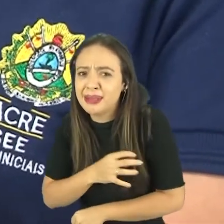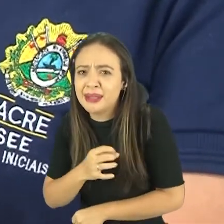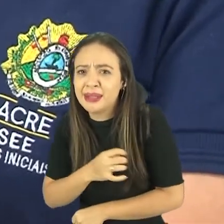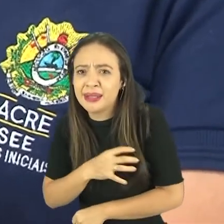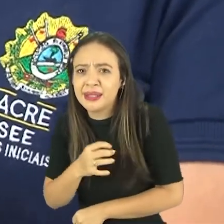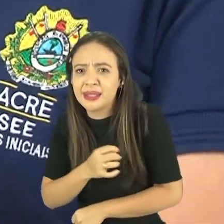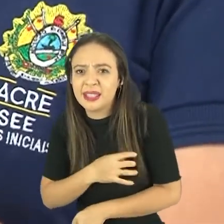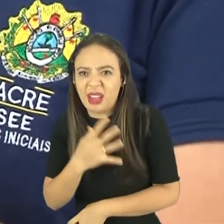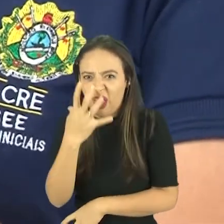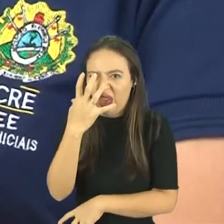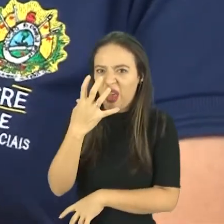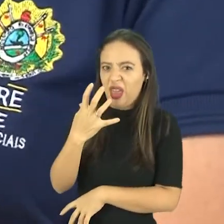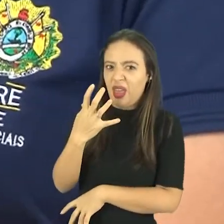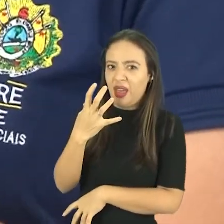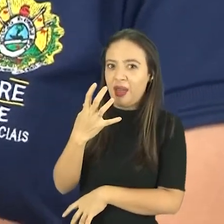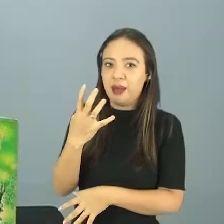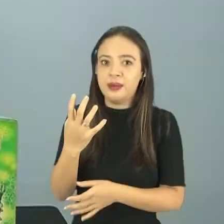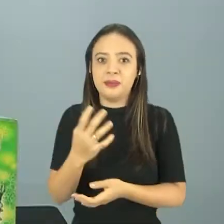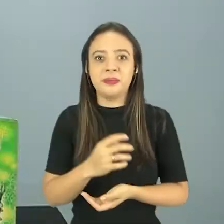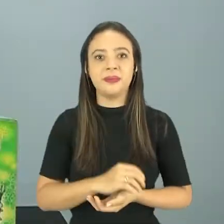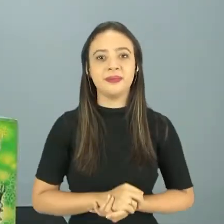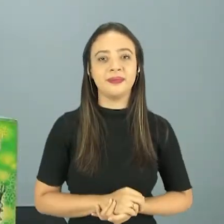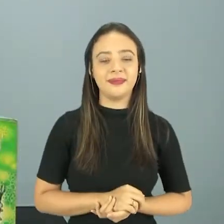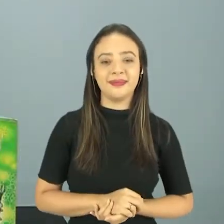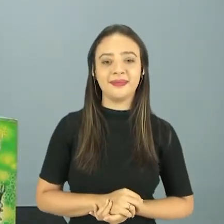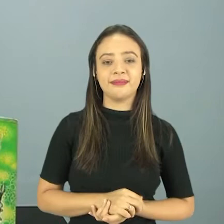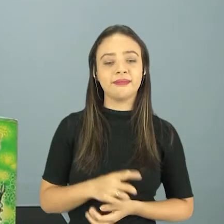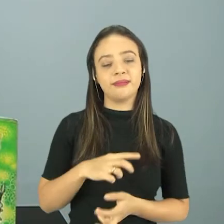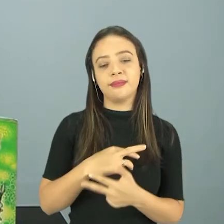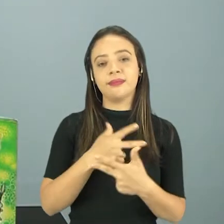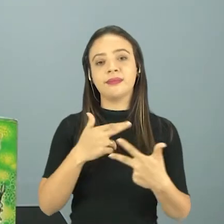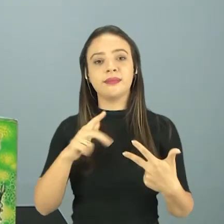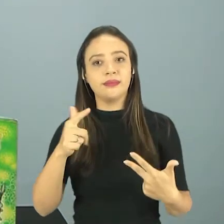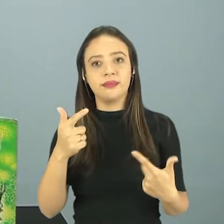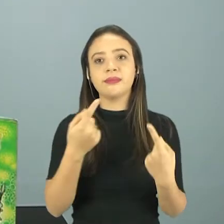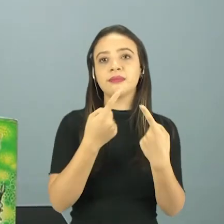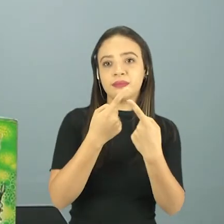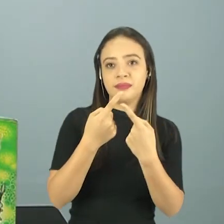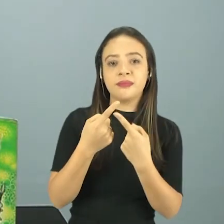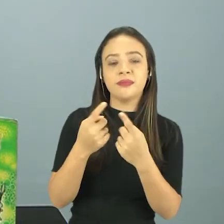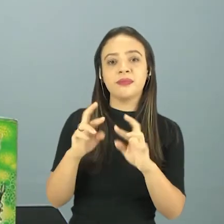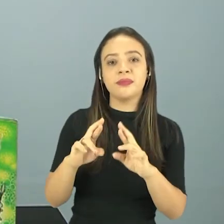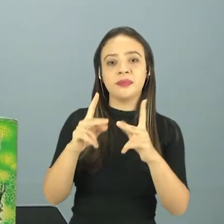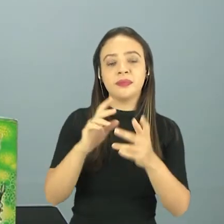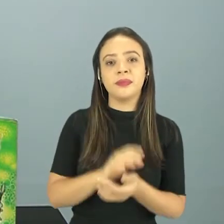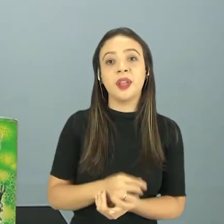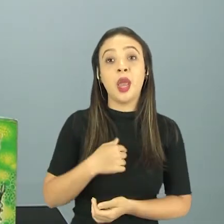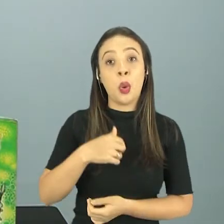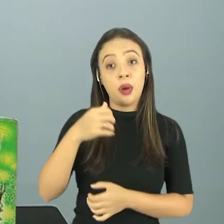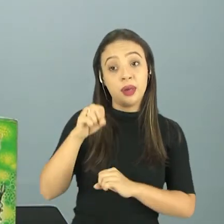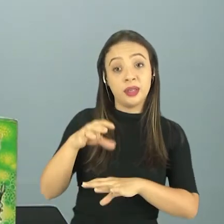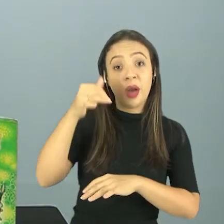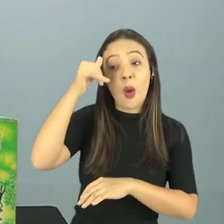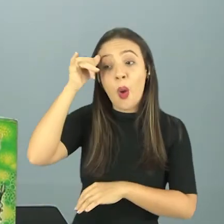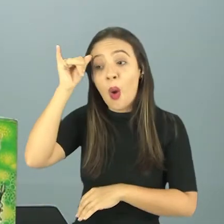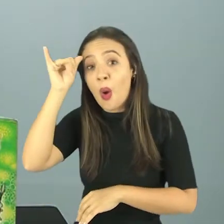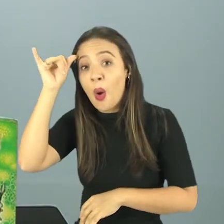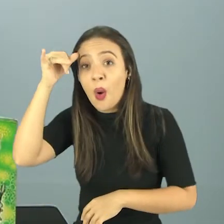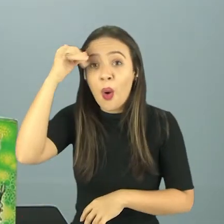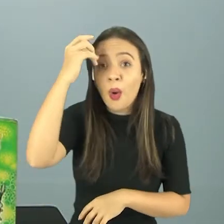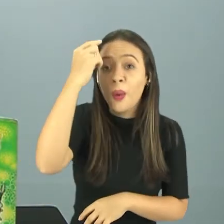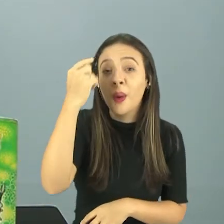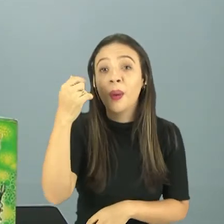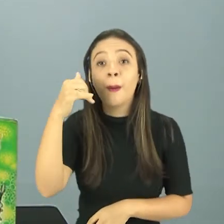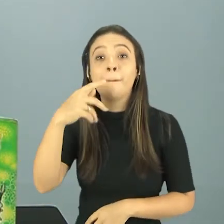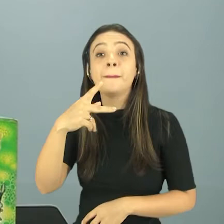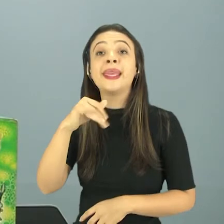de caranca. Ouviram? E tem várias versões. Eu canto uma música com meu filho. Boi, boi, boi, boi